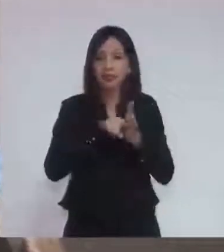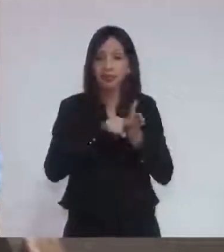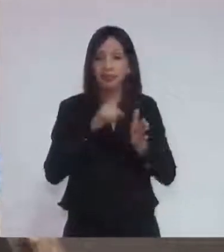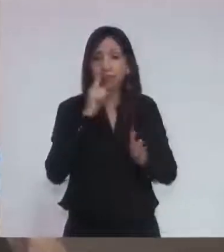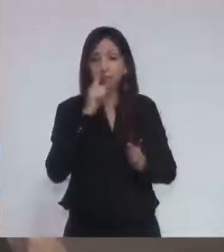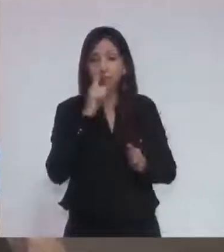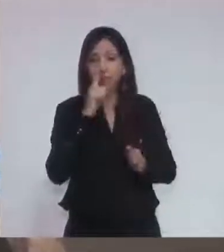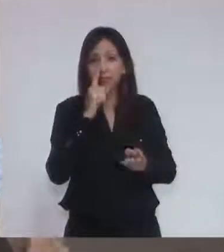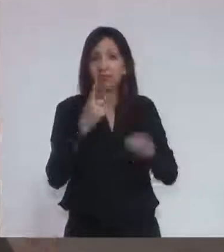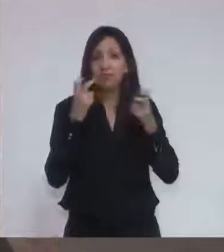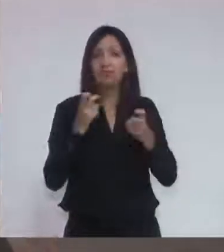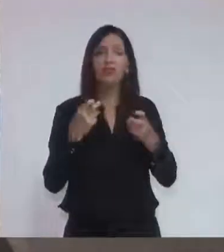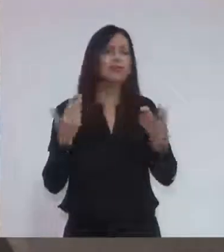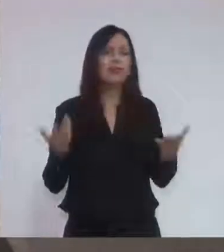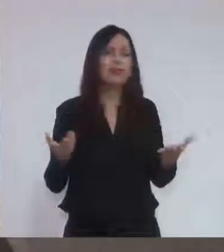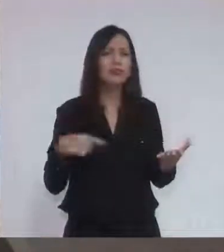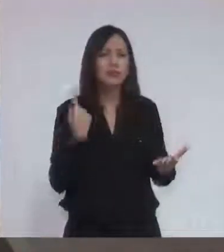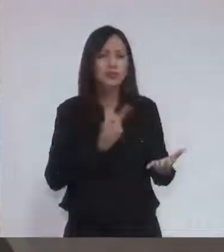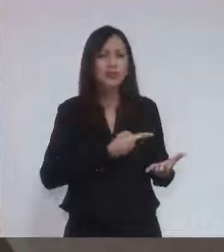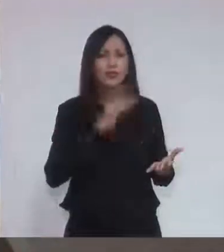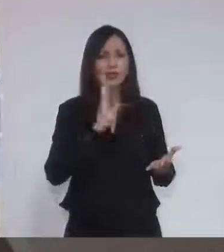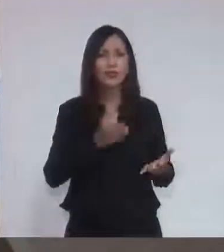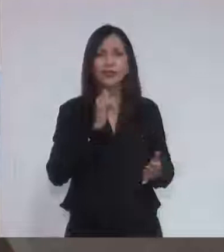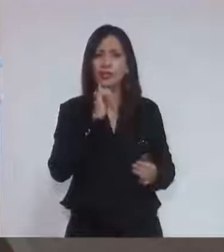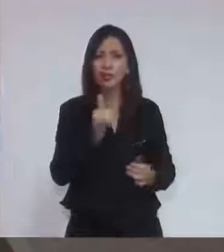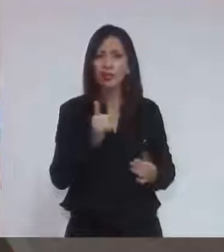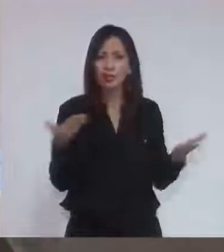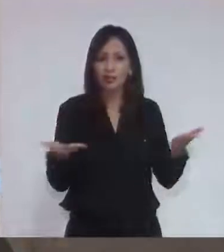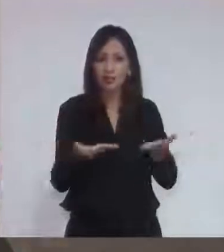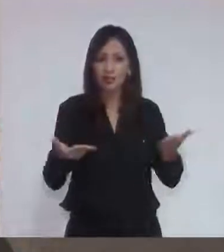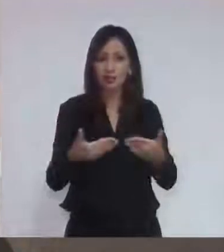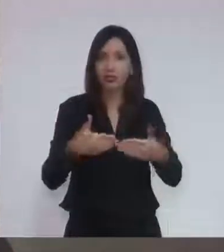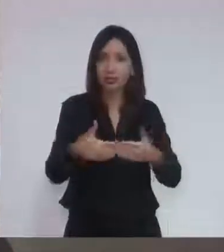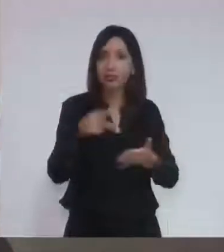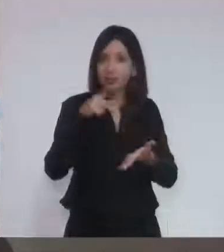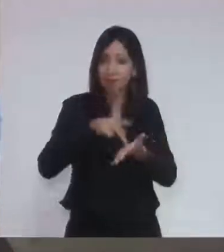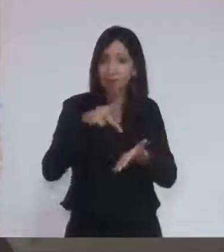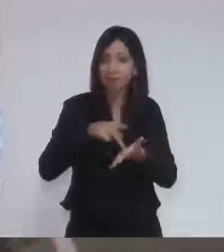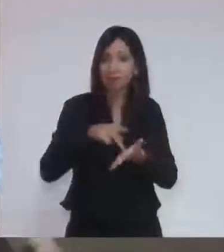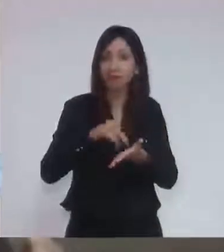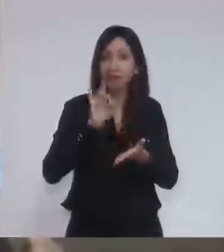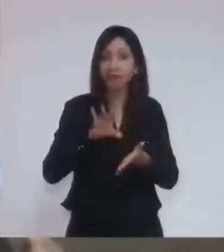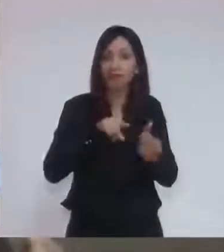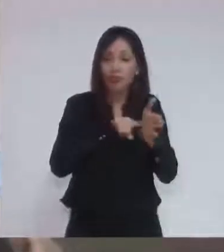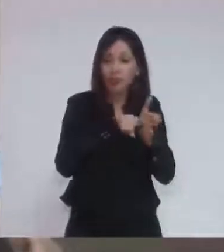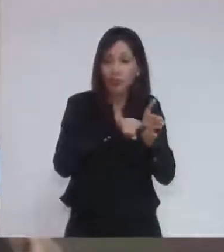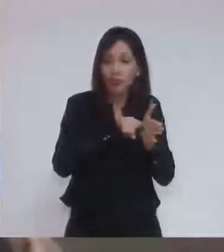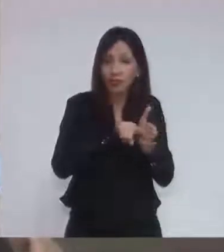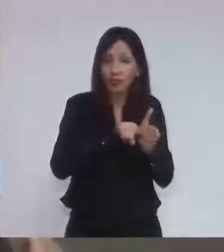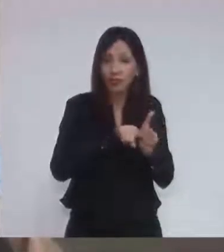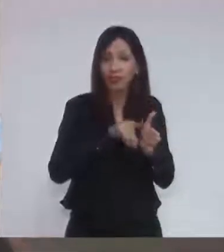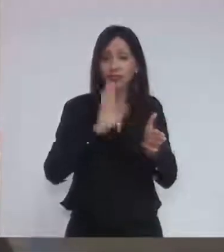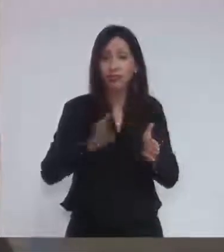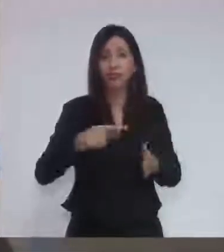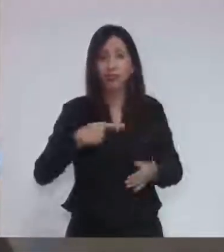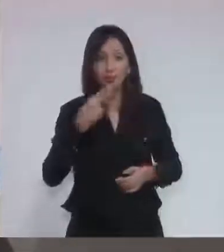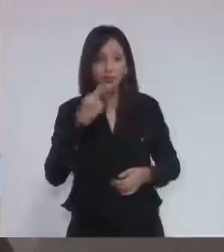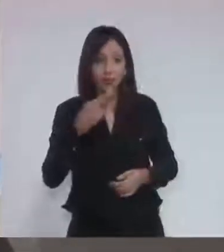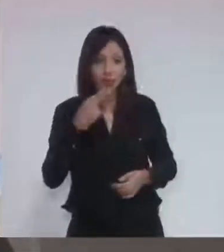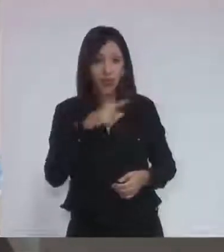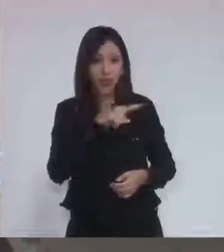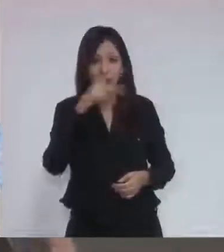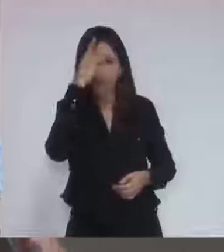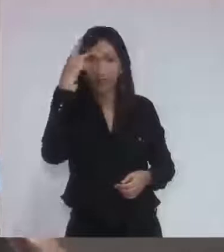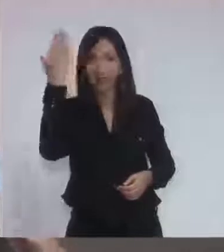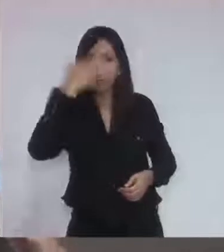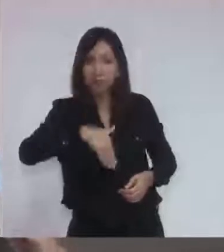assim. Não é porque a gente falou aqui que é uma verdade absoluta. A verdade absoluta são os dados. Se eu estou falando aqui e alguém me